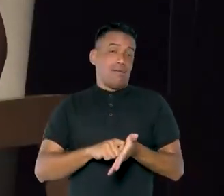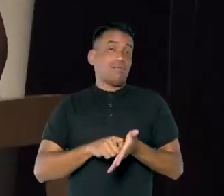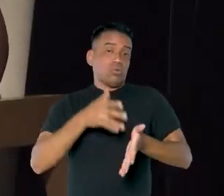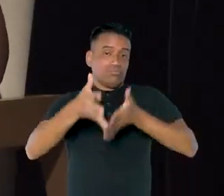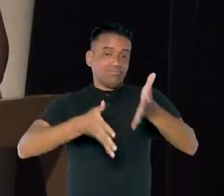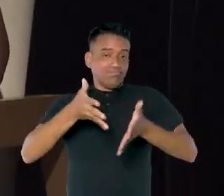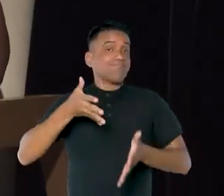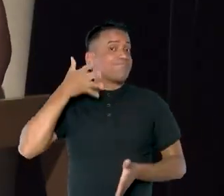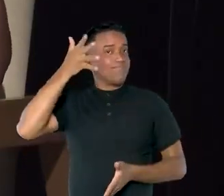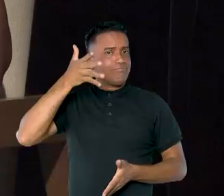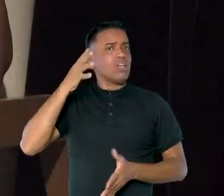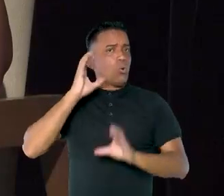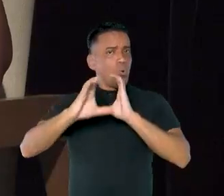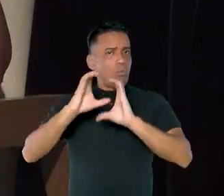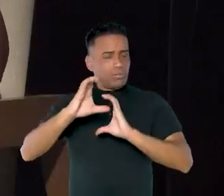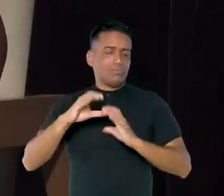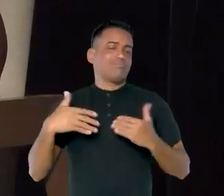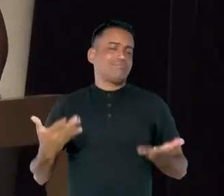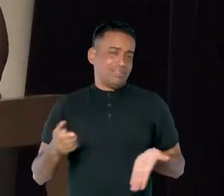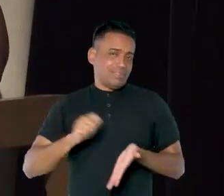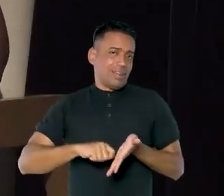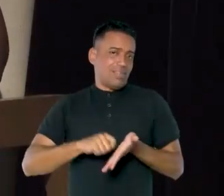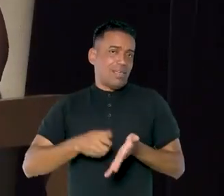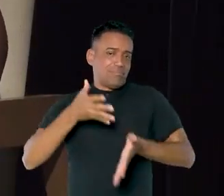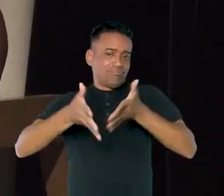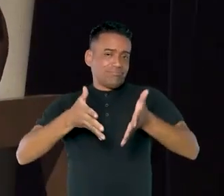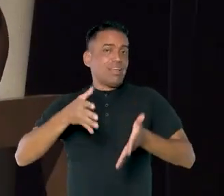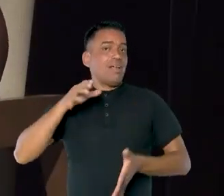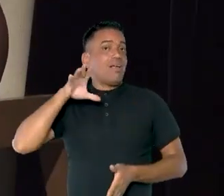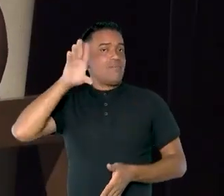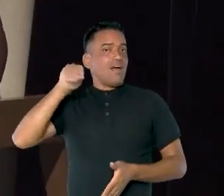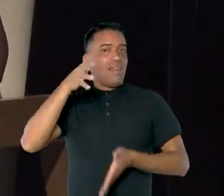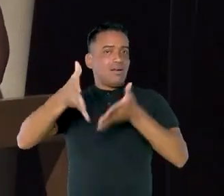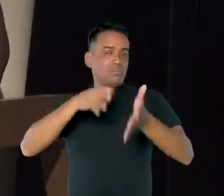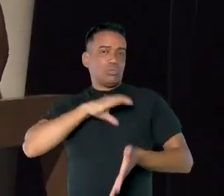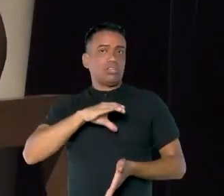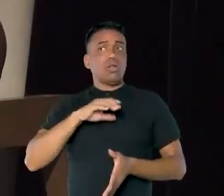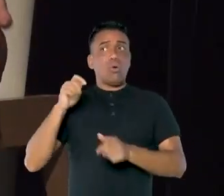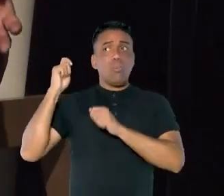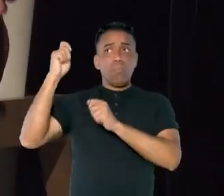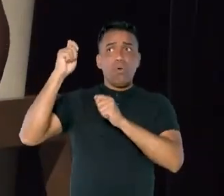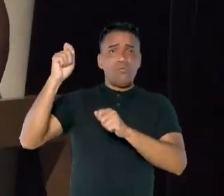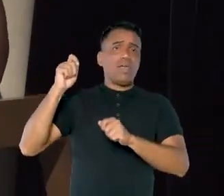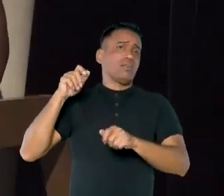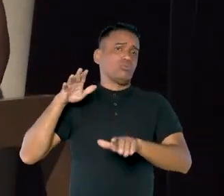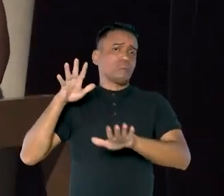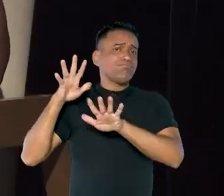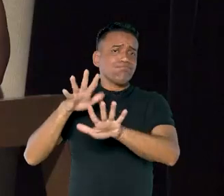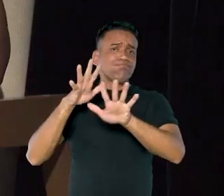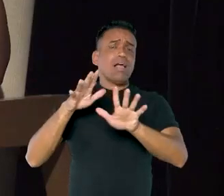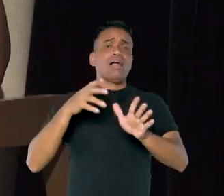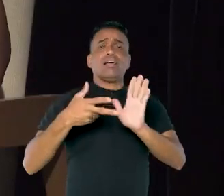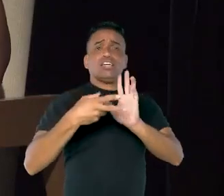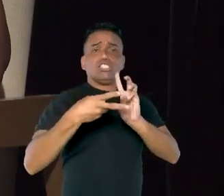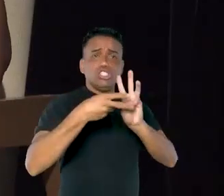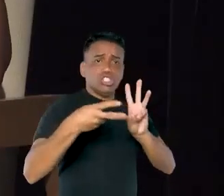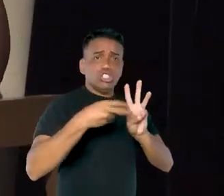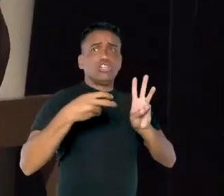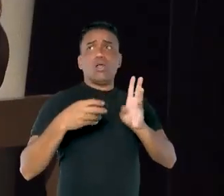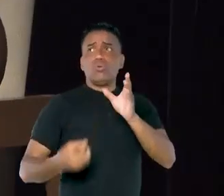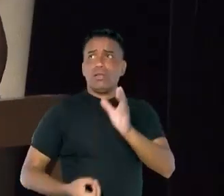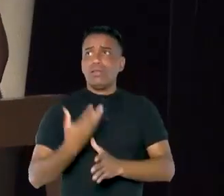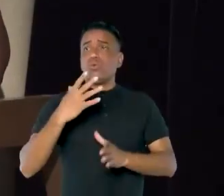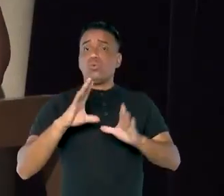Né? E aí eu vou para esse movimento indígena, eu acompanho a criação do Departamento de Mulheres do